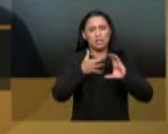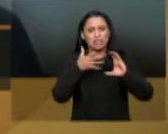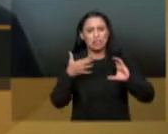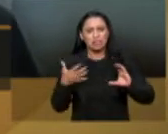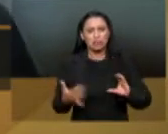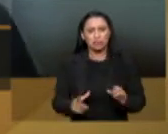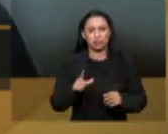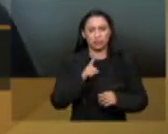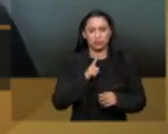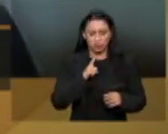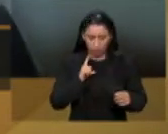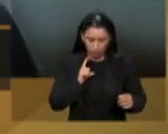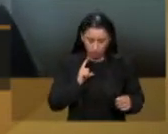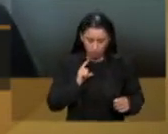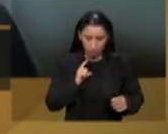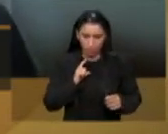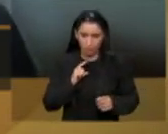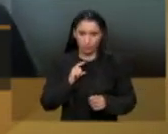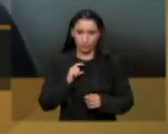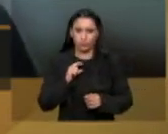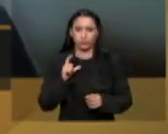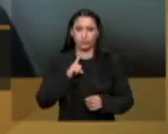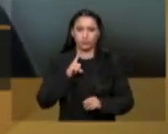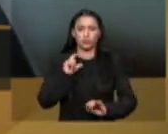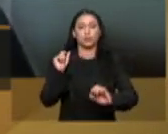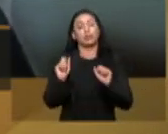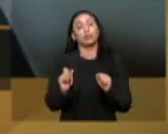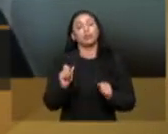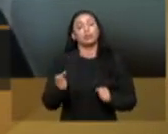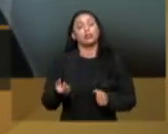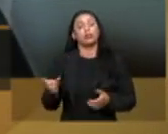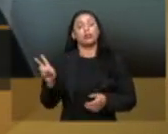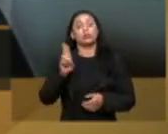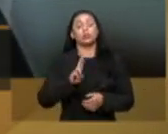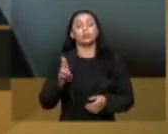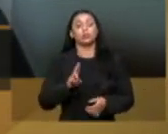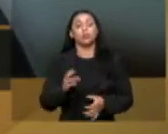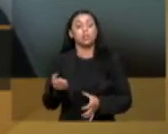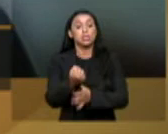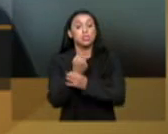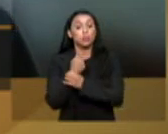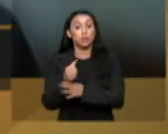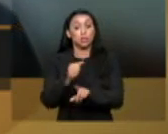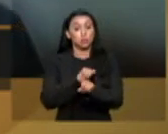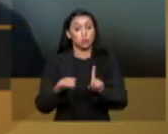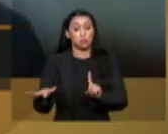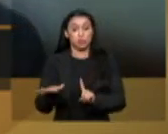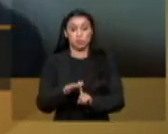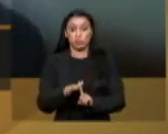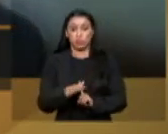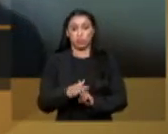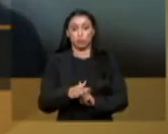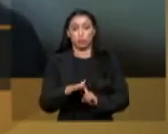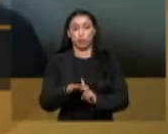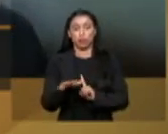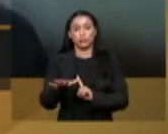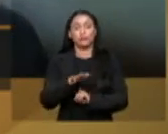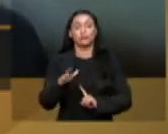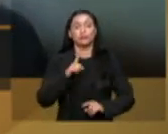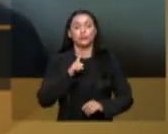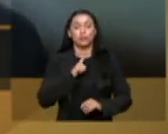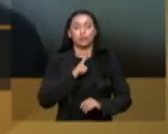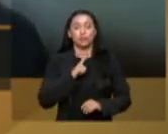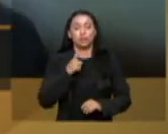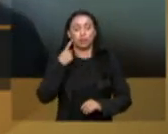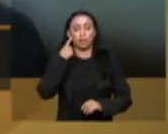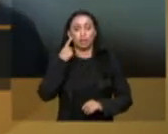vinculação a quê? A finalidade de custeio da Seguridade Social, se aproximem dos